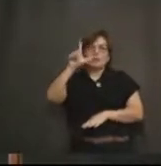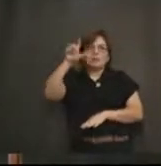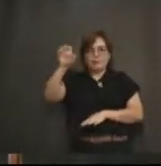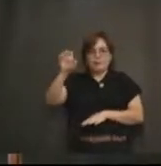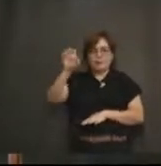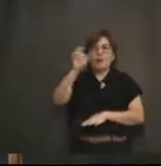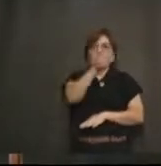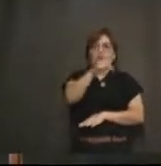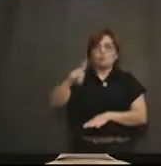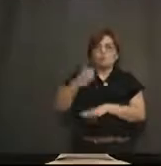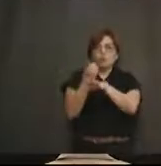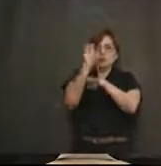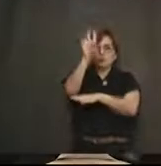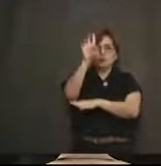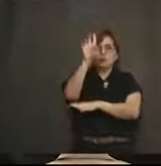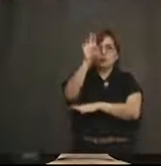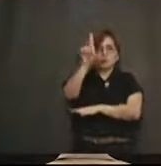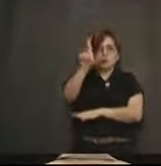da Silva.